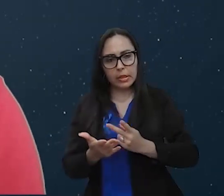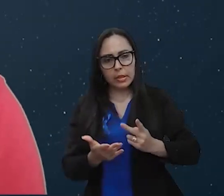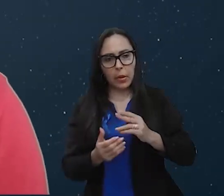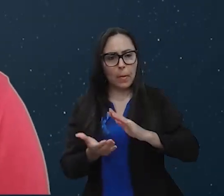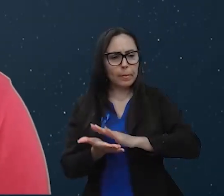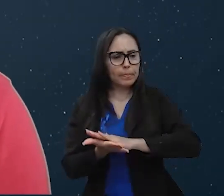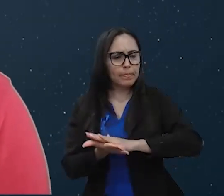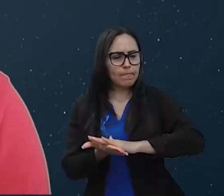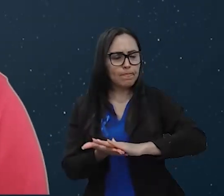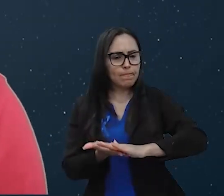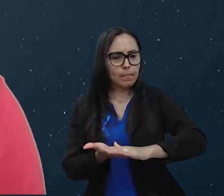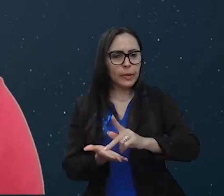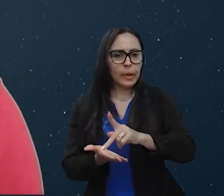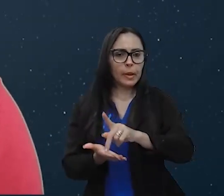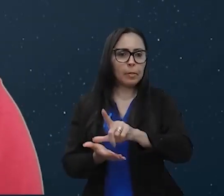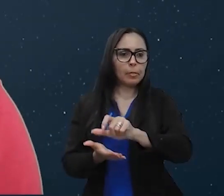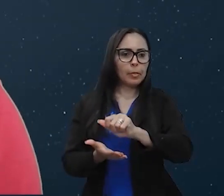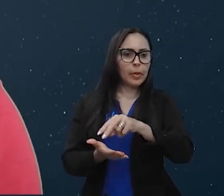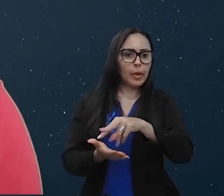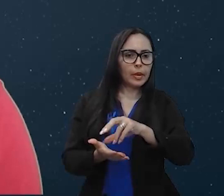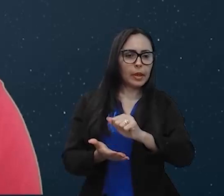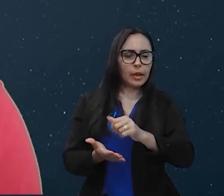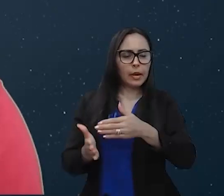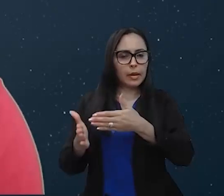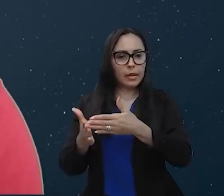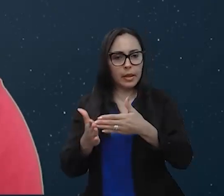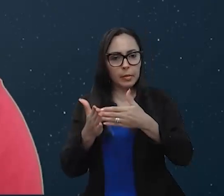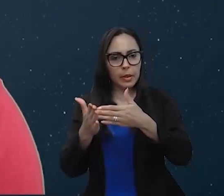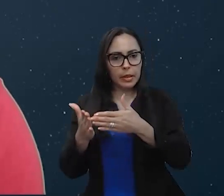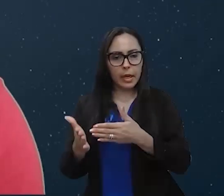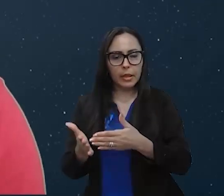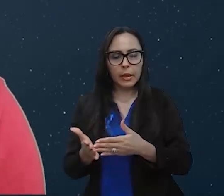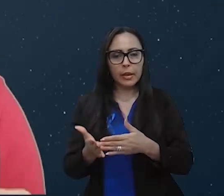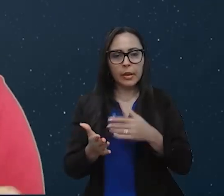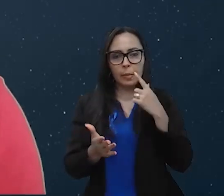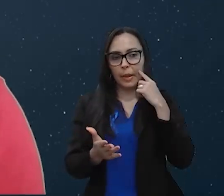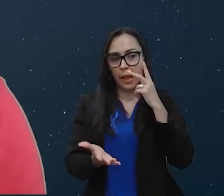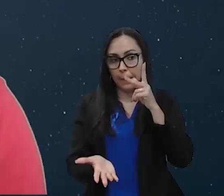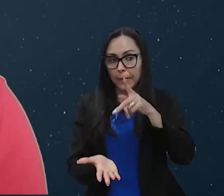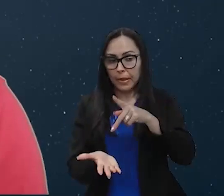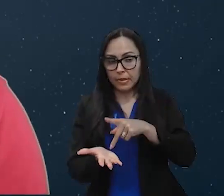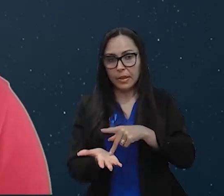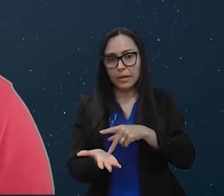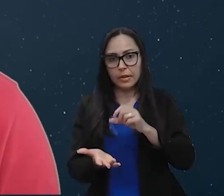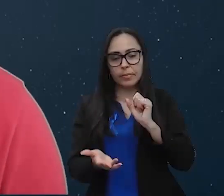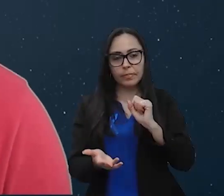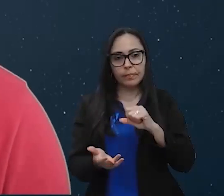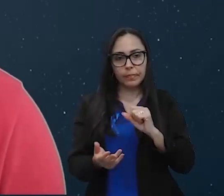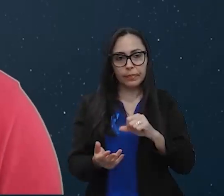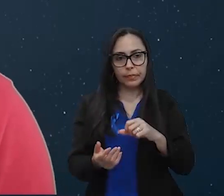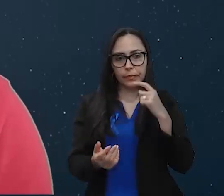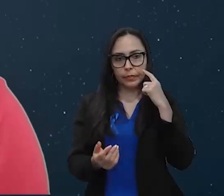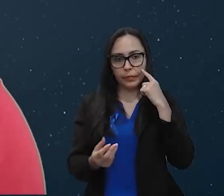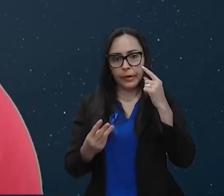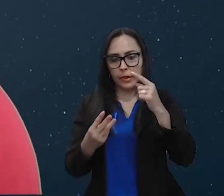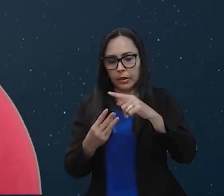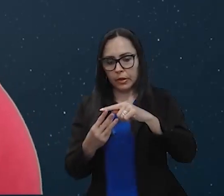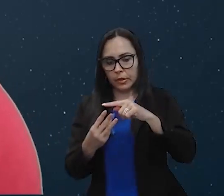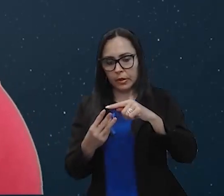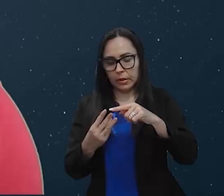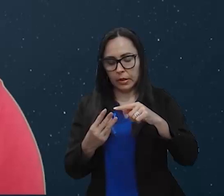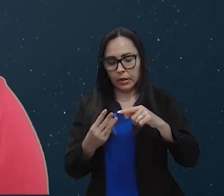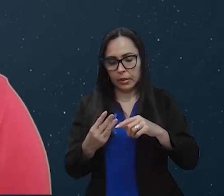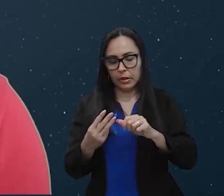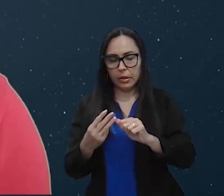uma região plana limitada pela presença ali, uma figura fechada pela presença de 3